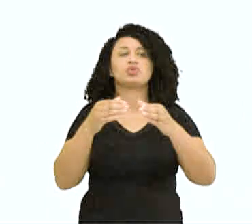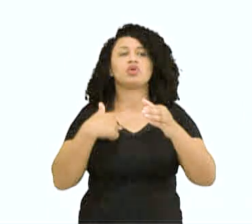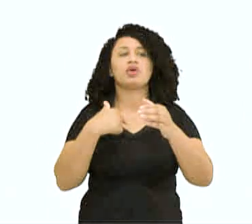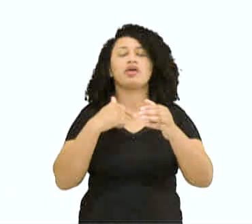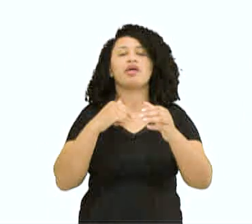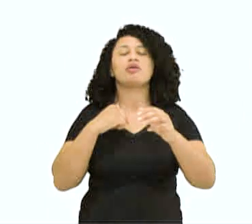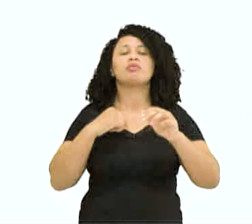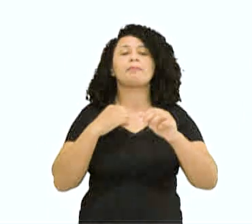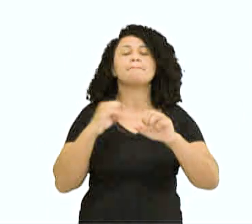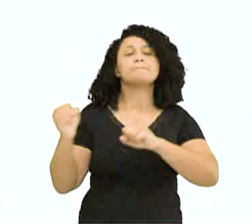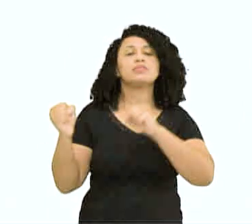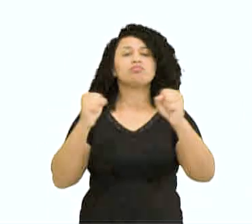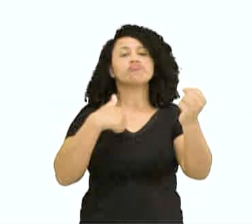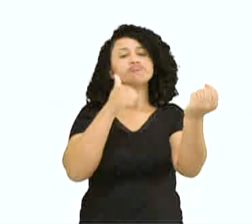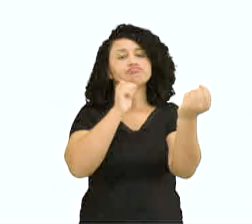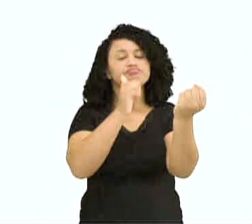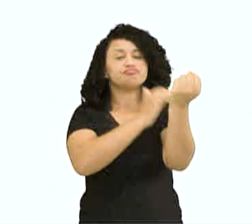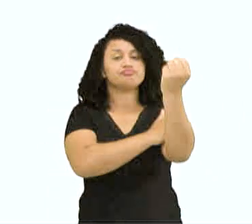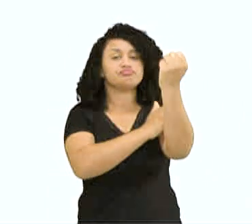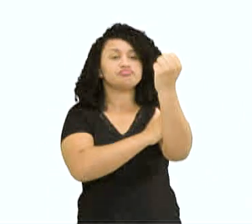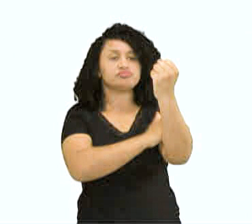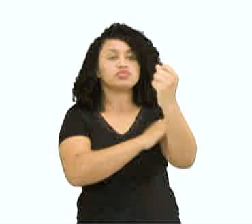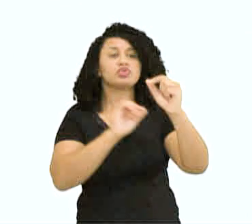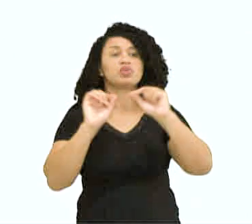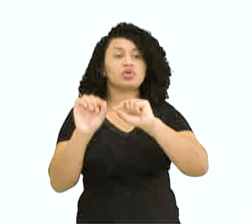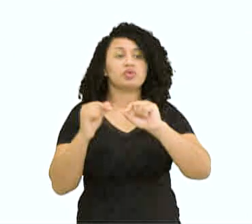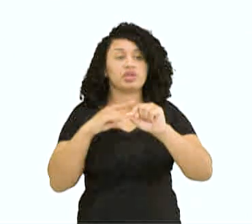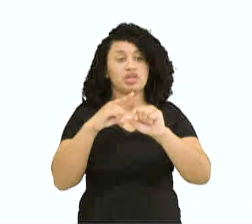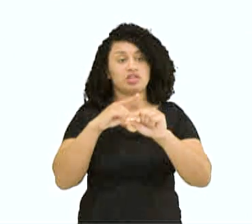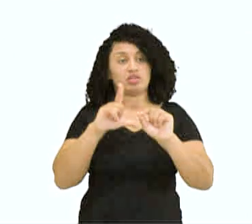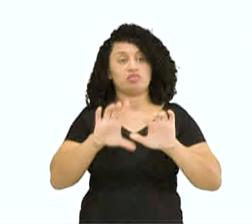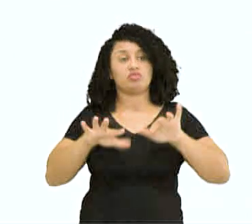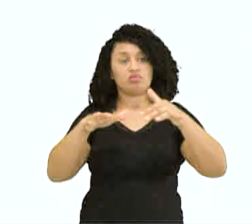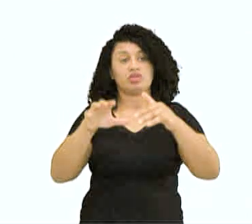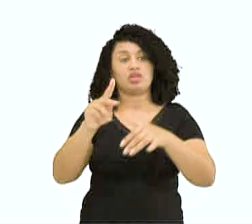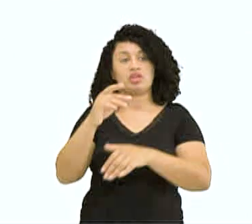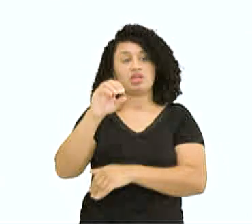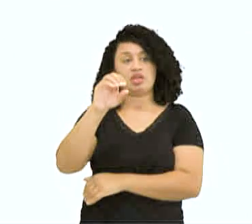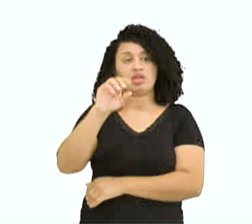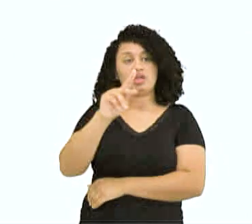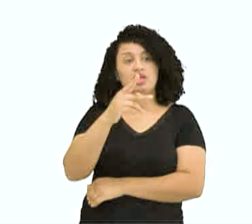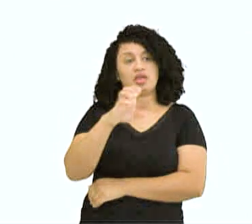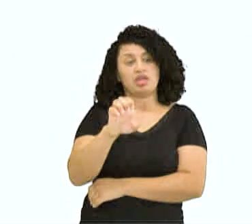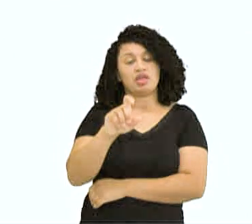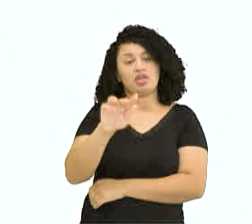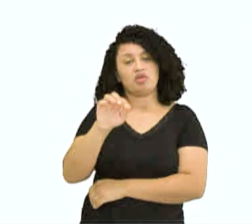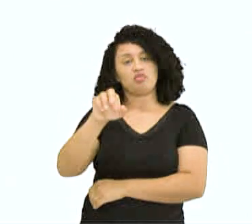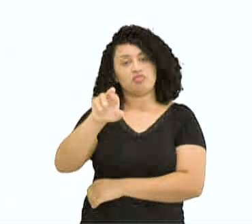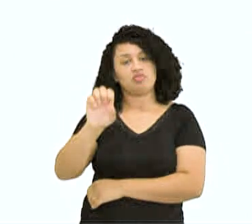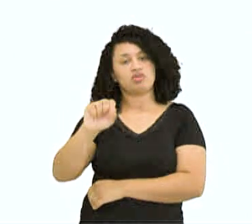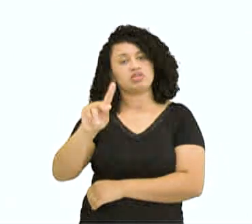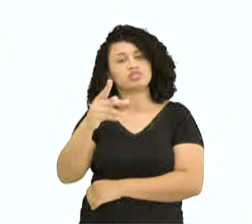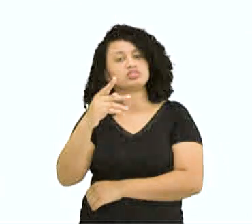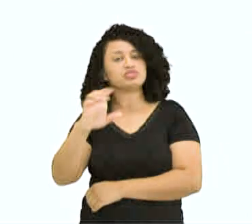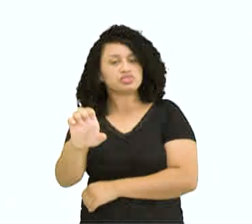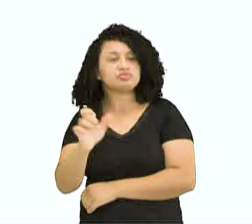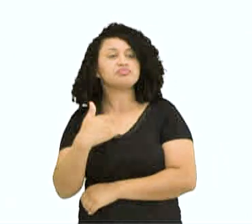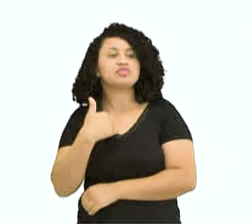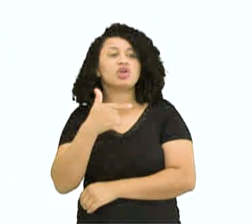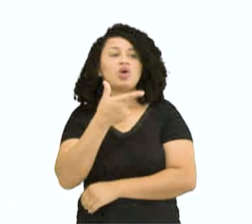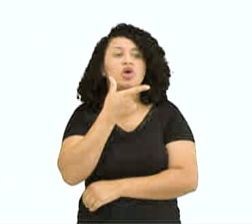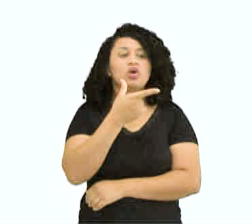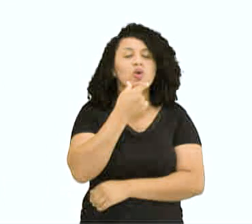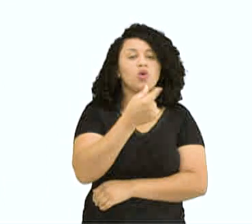o movimento Eles por Elas, He for She, é um esforço global para envolver homens e meninos